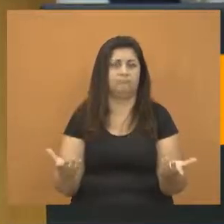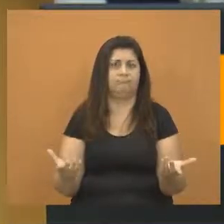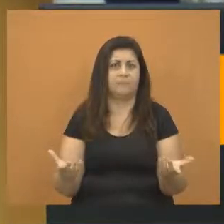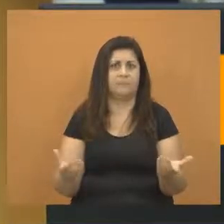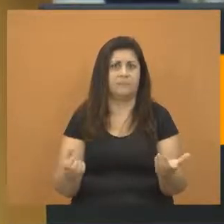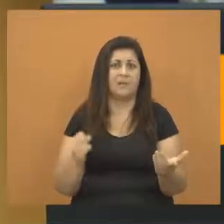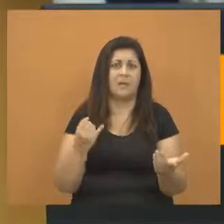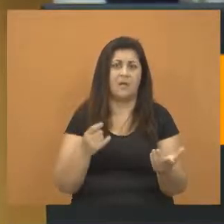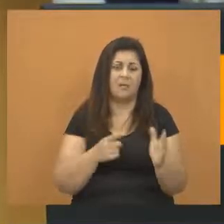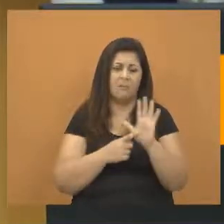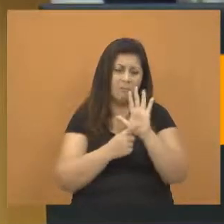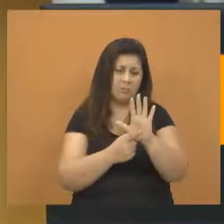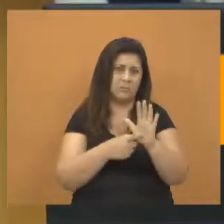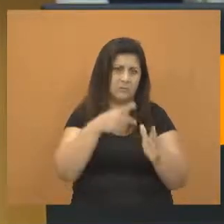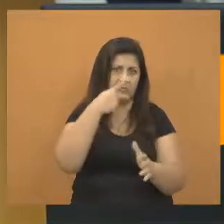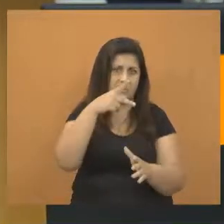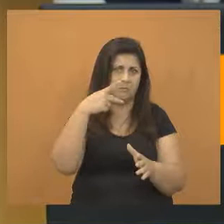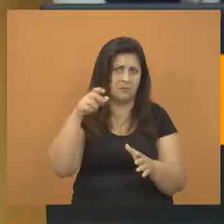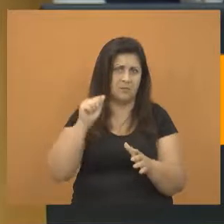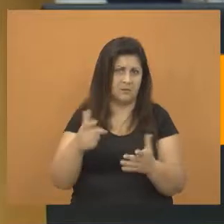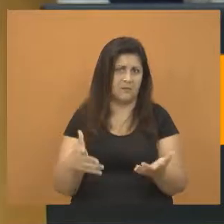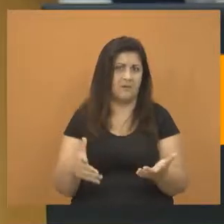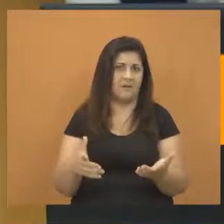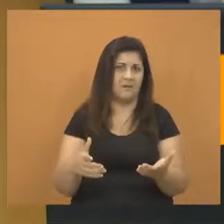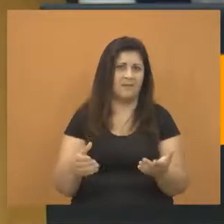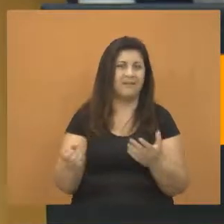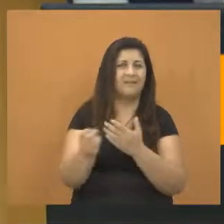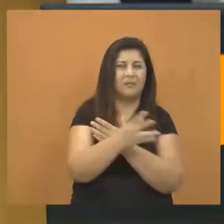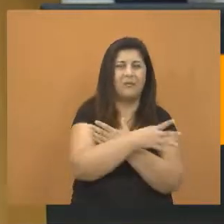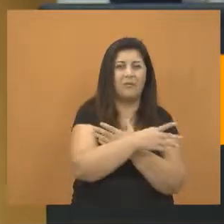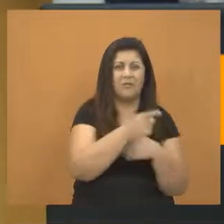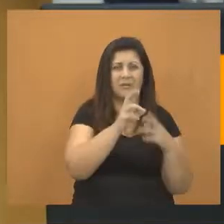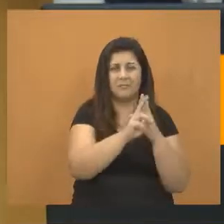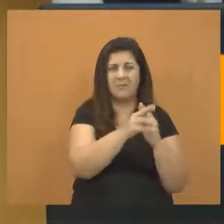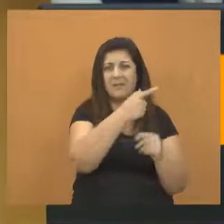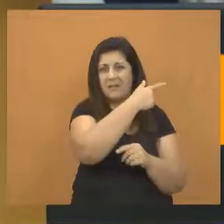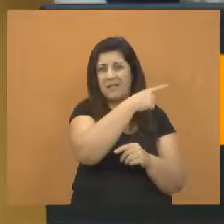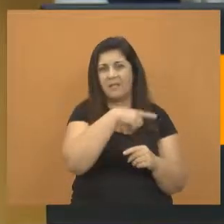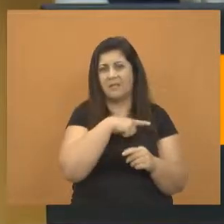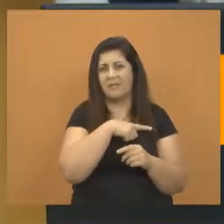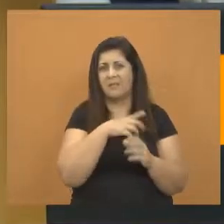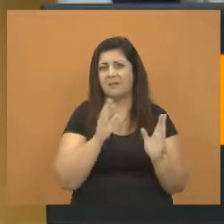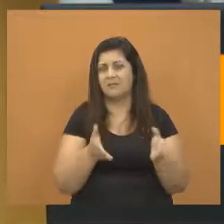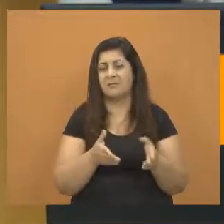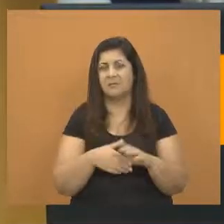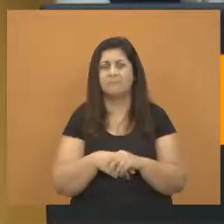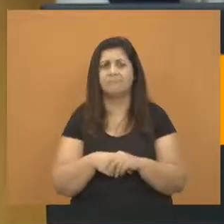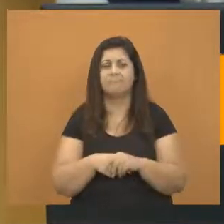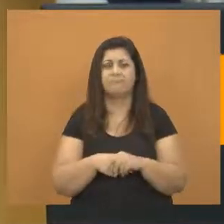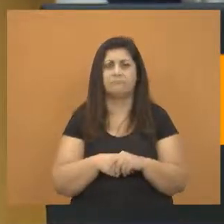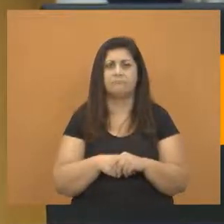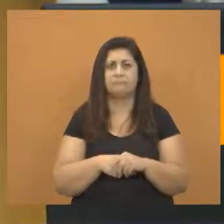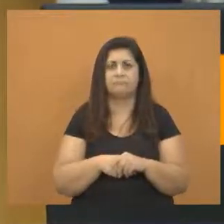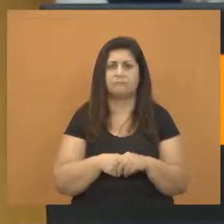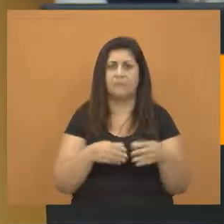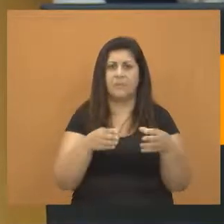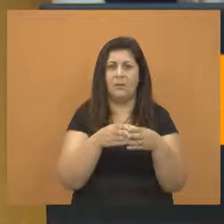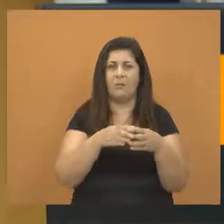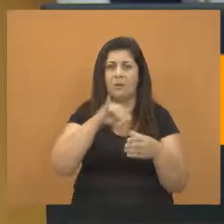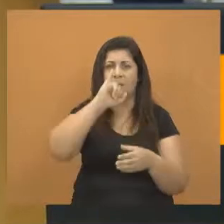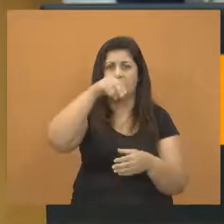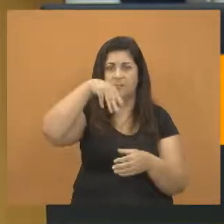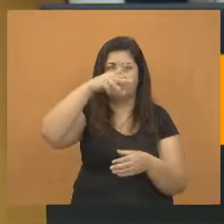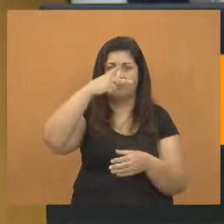como está mostrando aqui no PPA, no Nova Esperança, que já tem um equipamento lá, no Parque